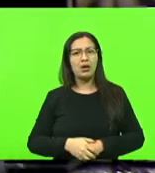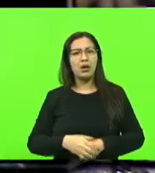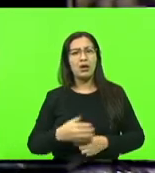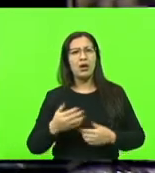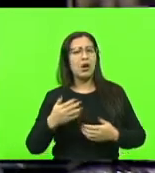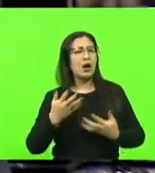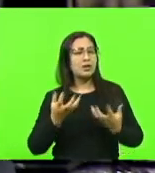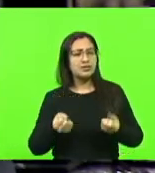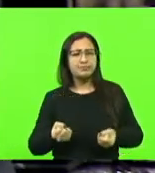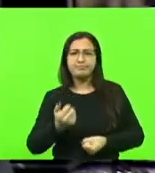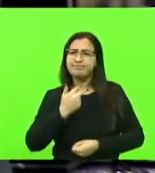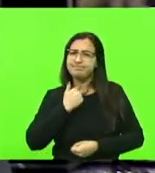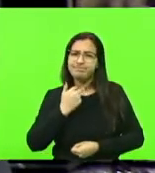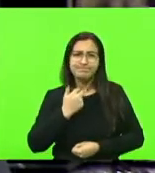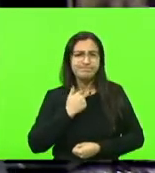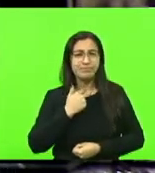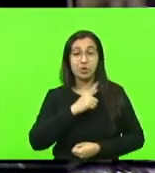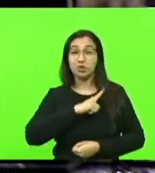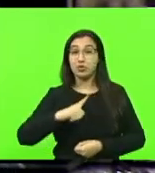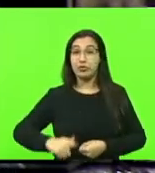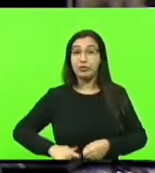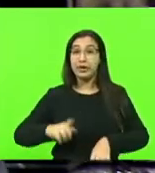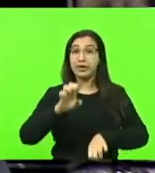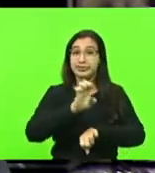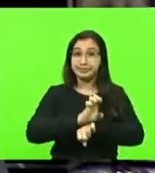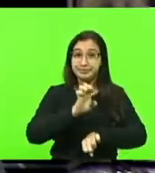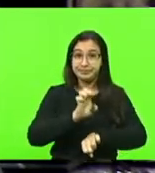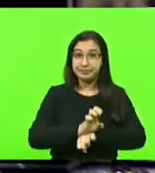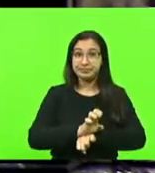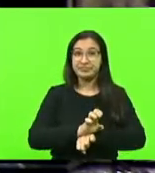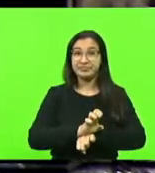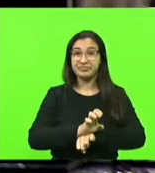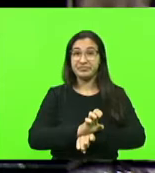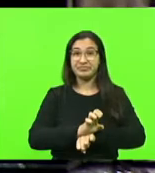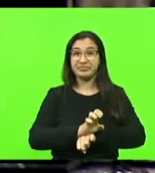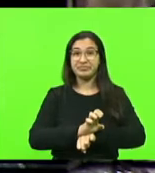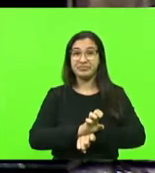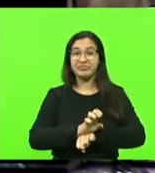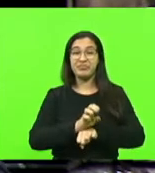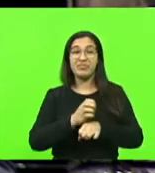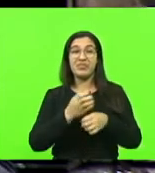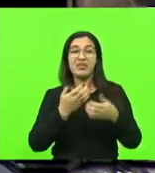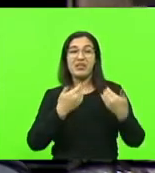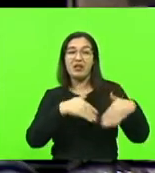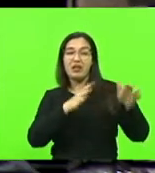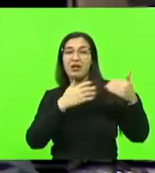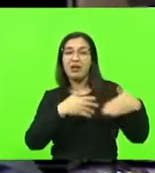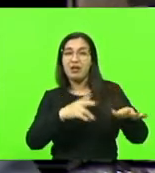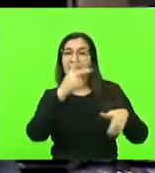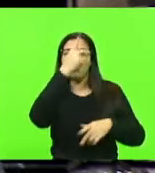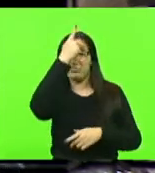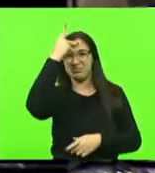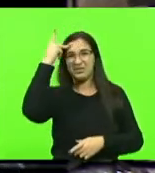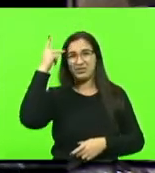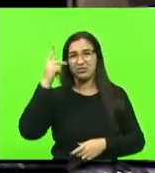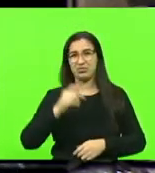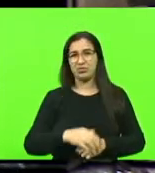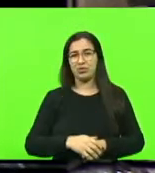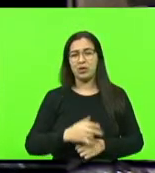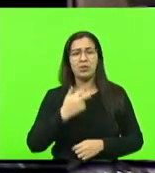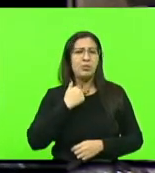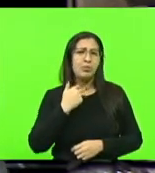Estado de Santa Catarina fique distante da vida real das pessoas. Nós não podemos mais aceitar nesse